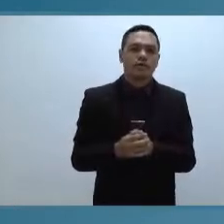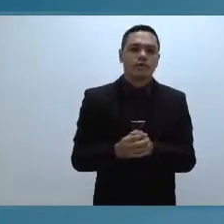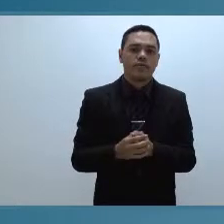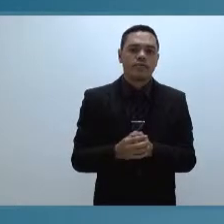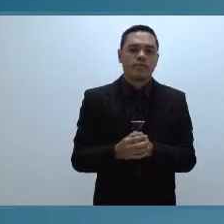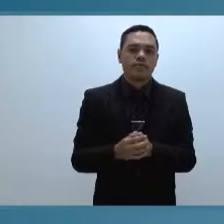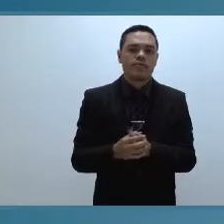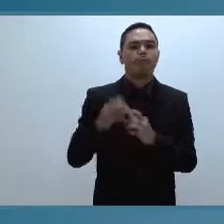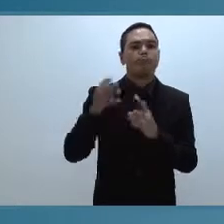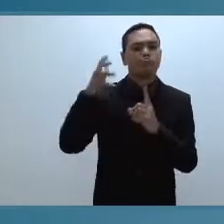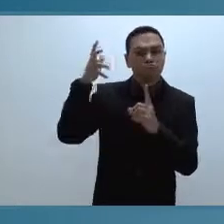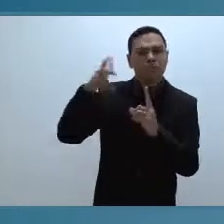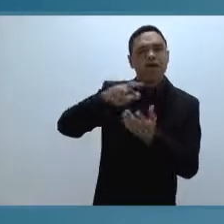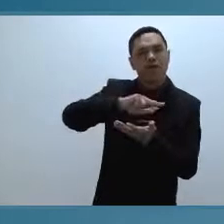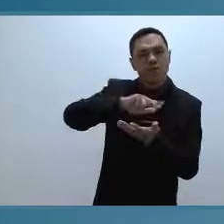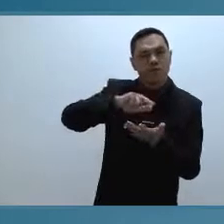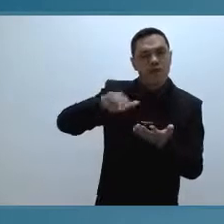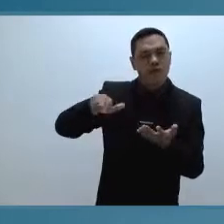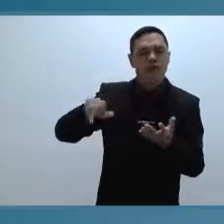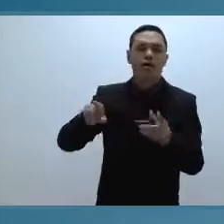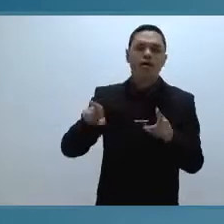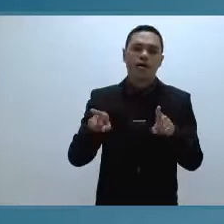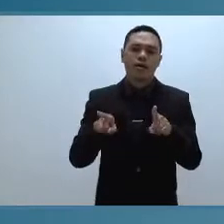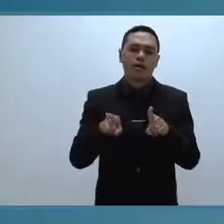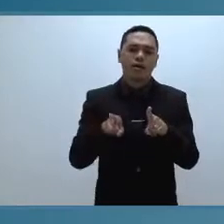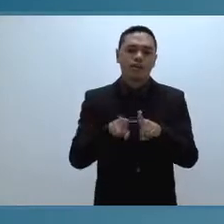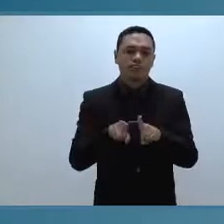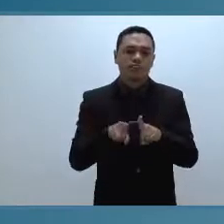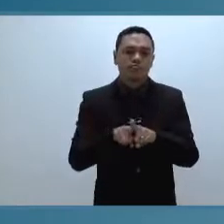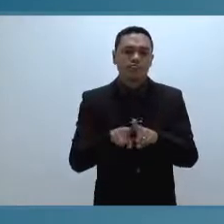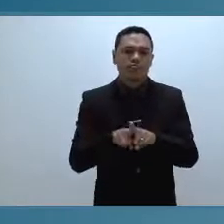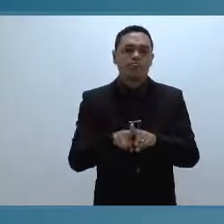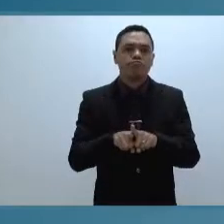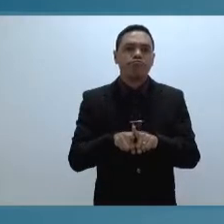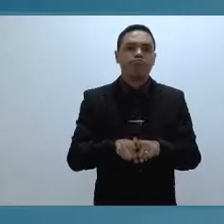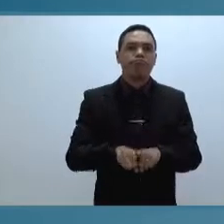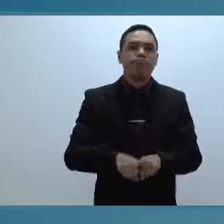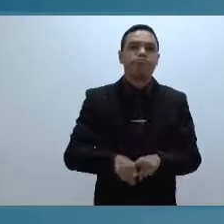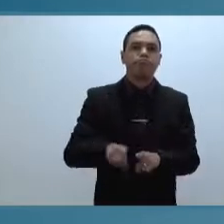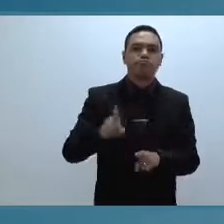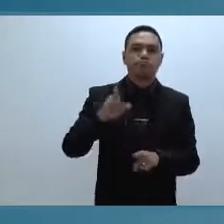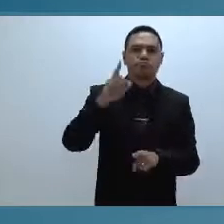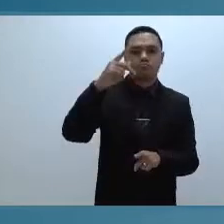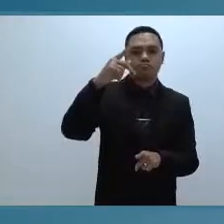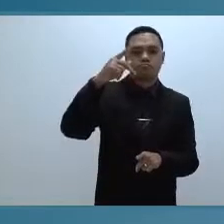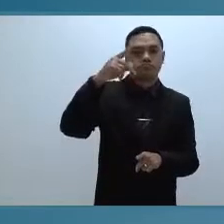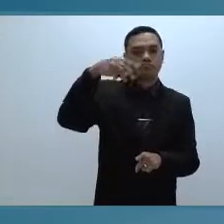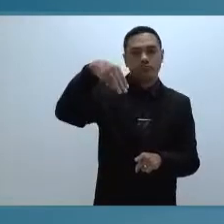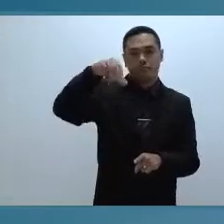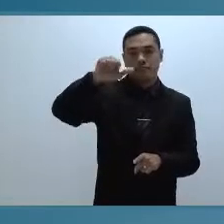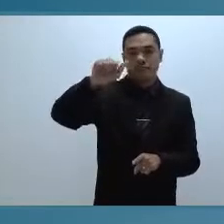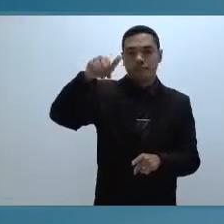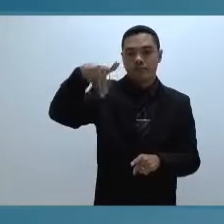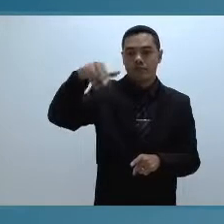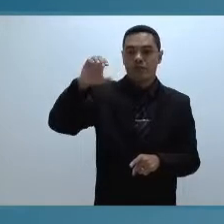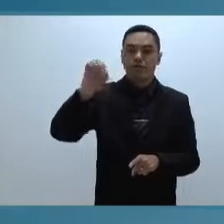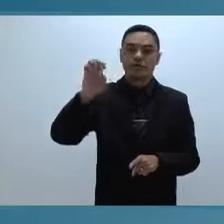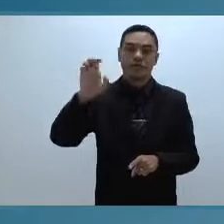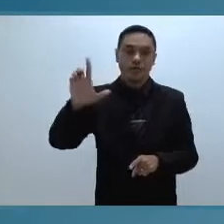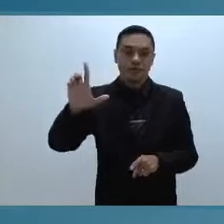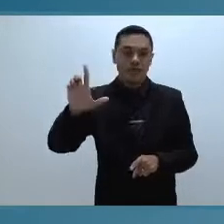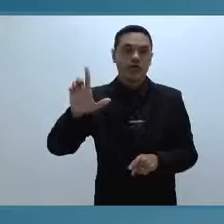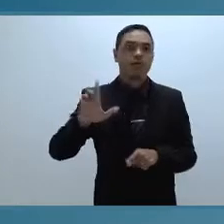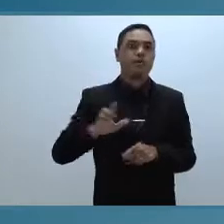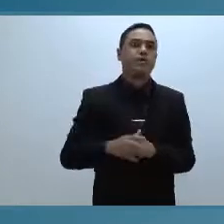Neto, psicólogo e coordenador de saúde do TJ. Marlon Chaga dos Santos,